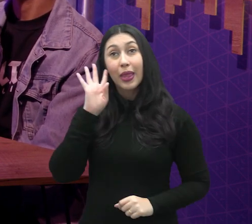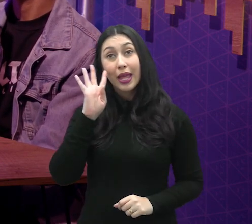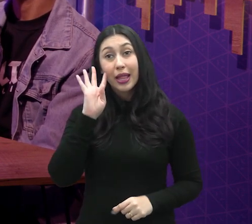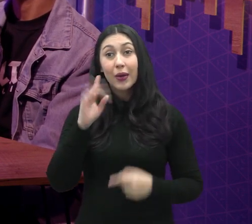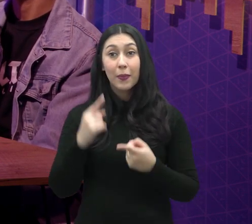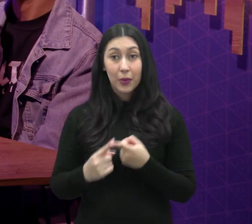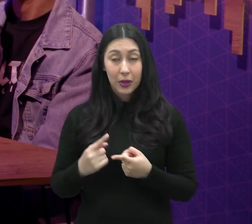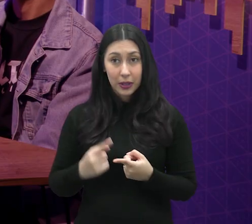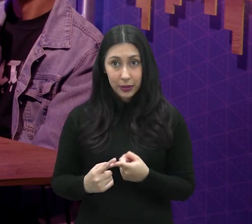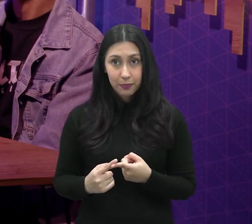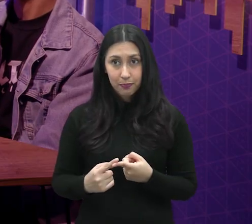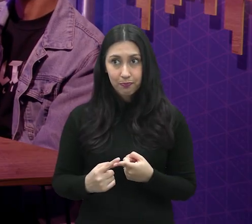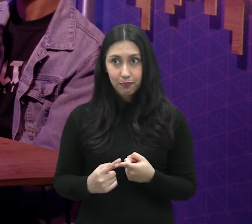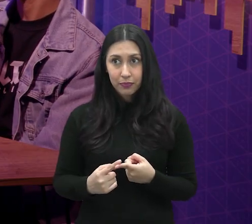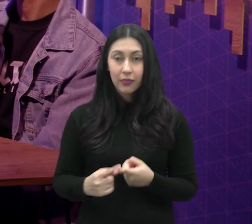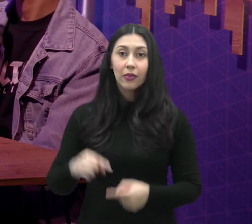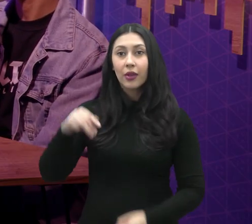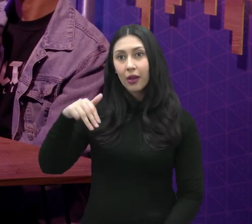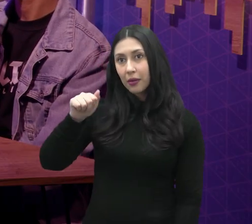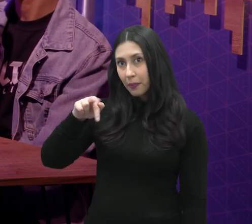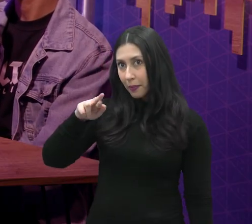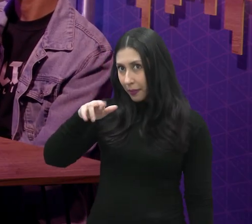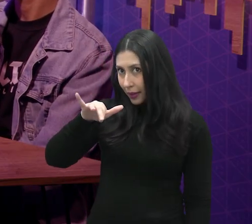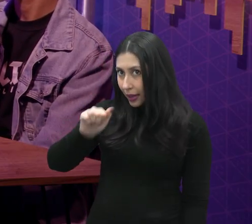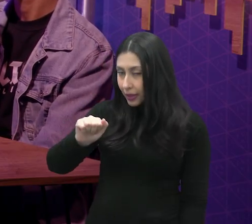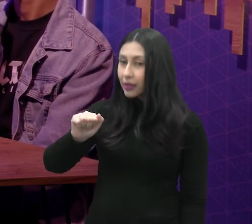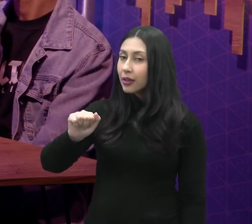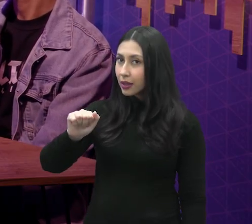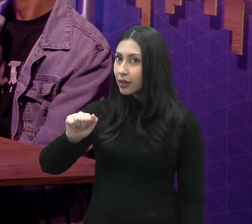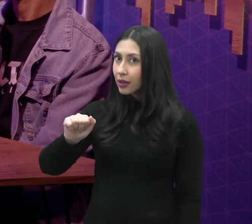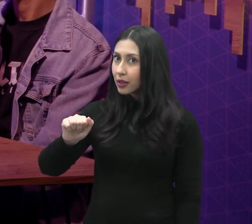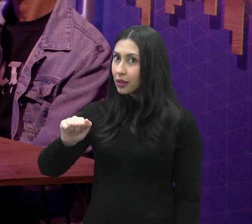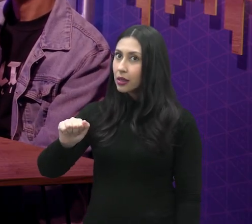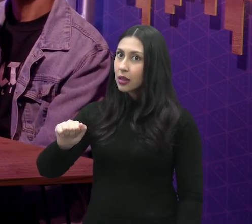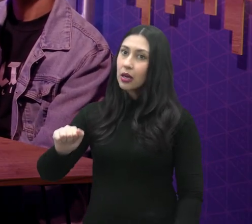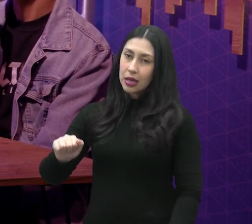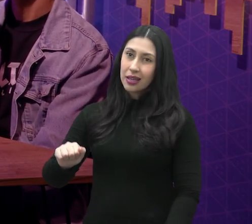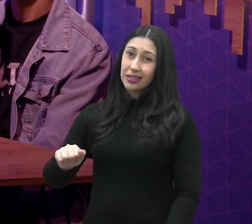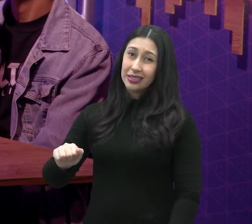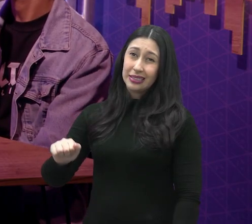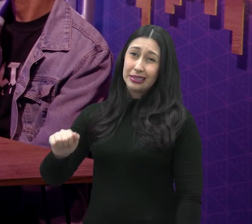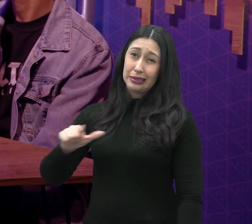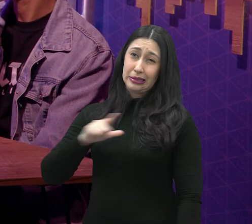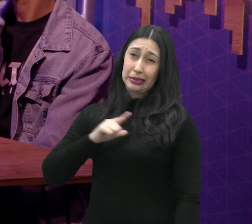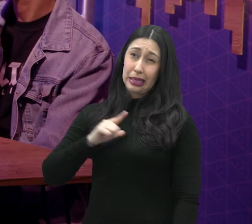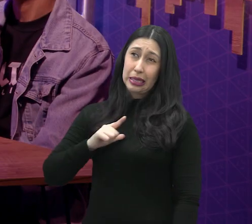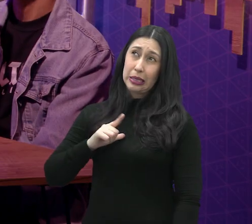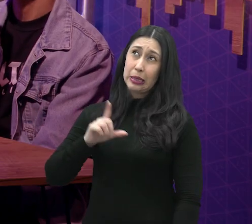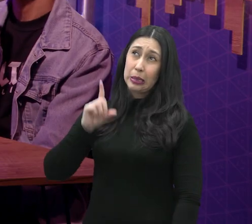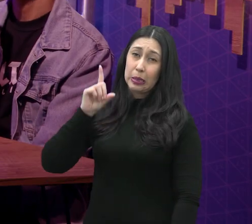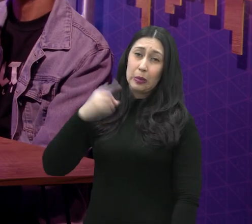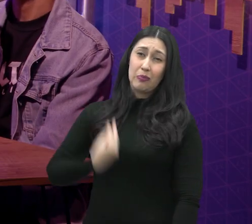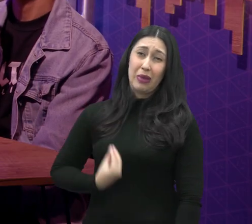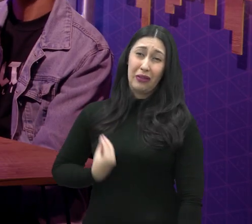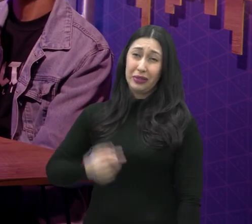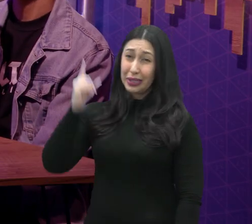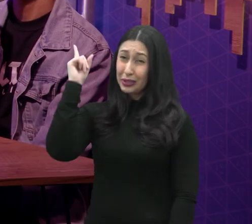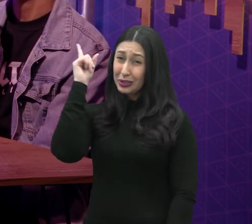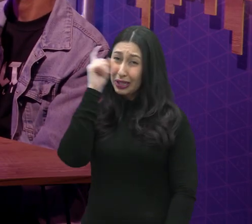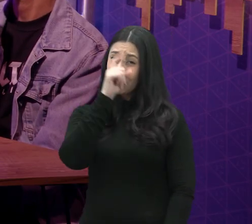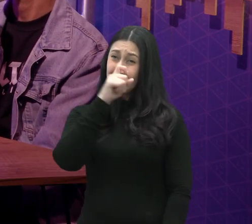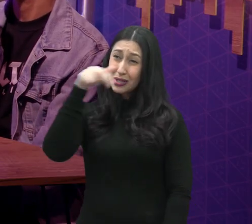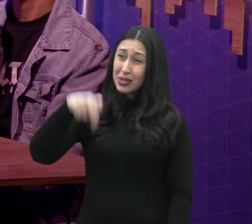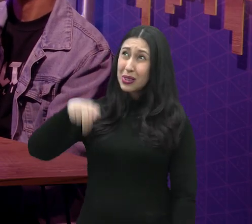porque a Maria do Carmo, né, ela vem de uma terra arrasada, passando fome, inclusive